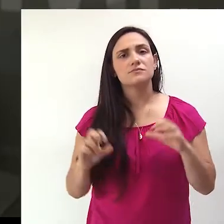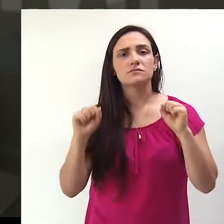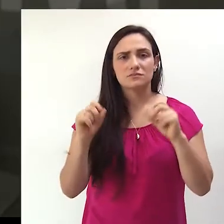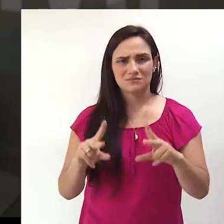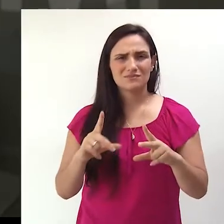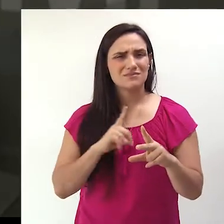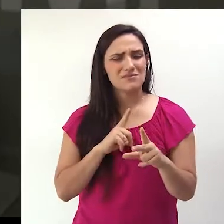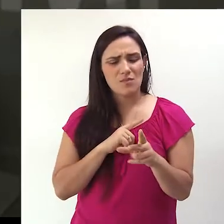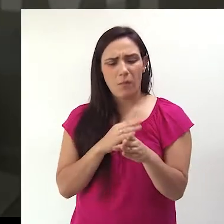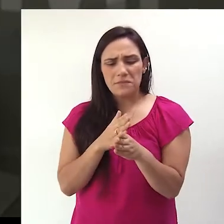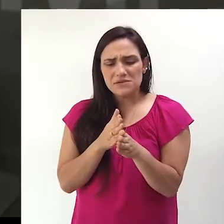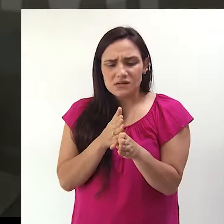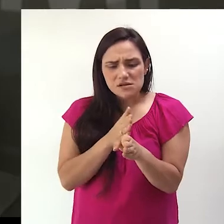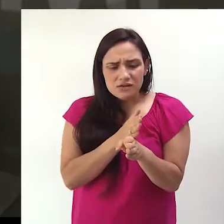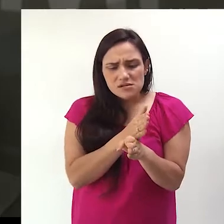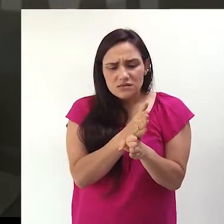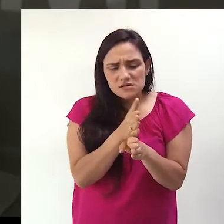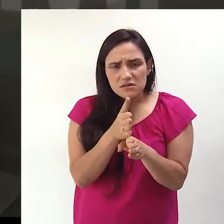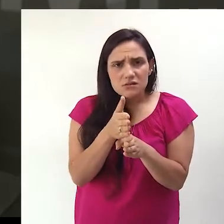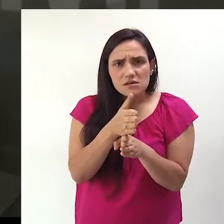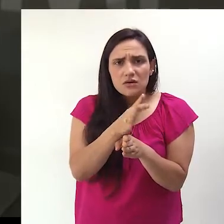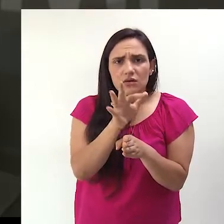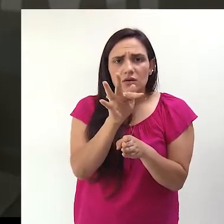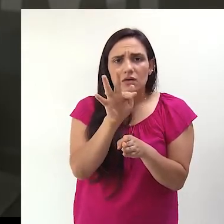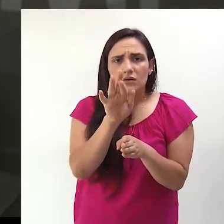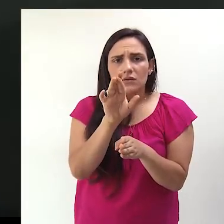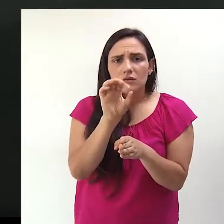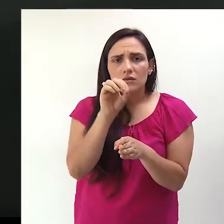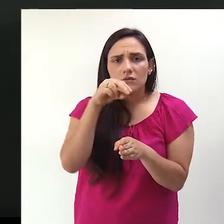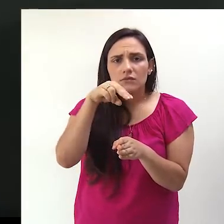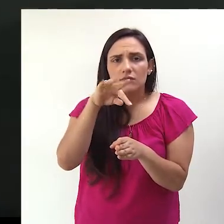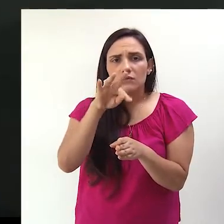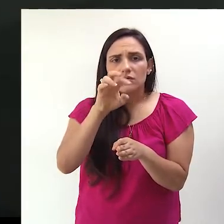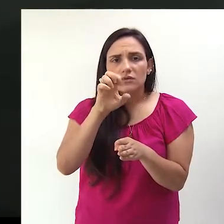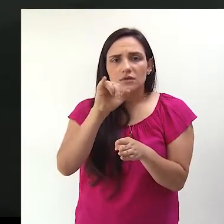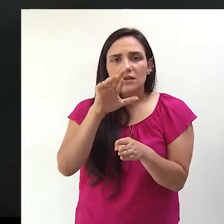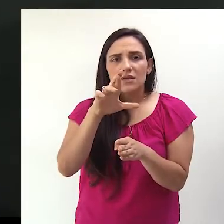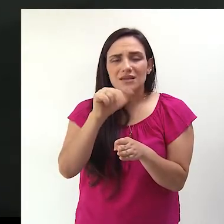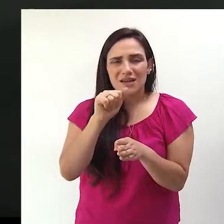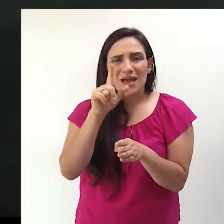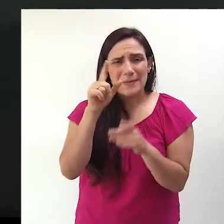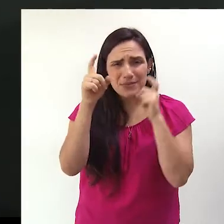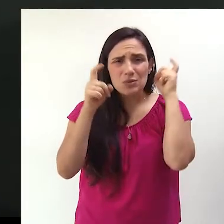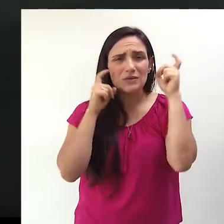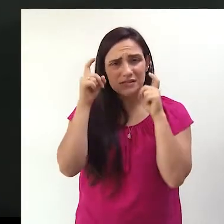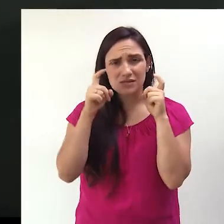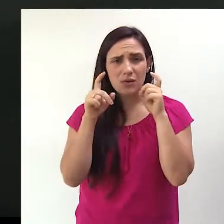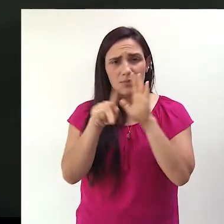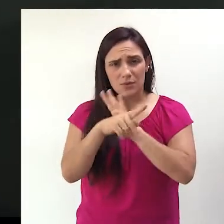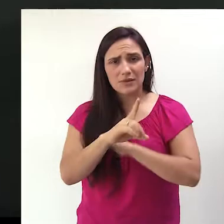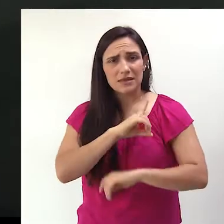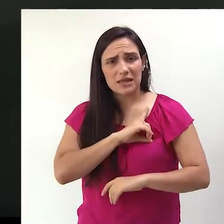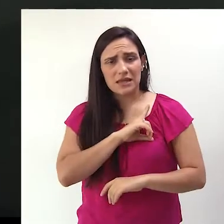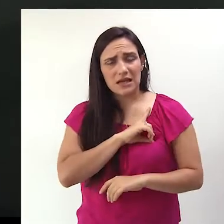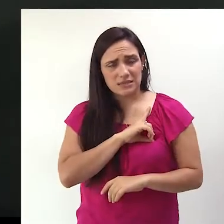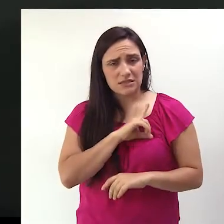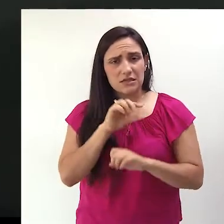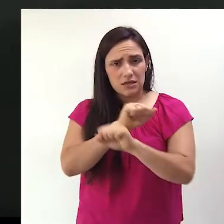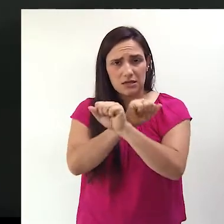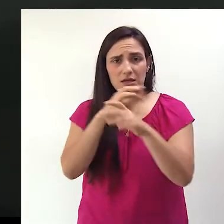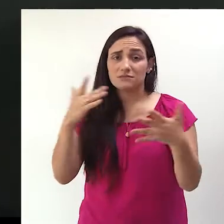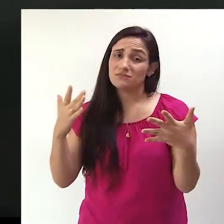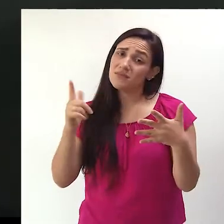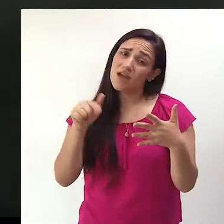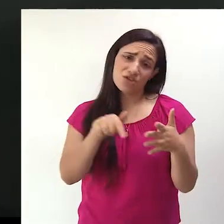de fronteira que a gente tem é uma preocupação da Deleagro? É uma preocupação das forças de segurança de modo geral, né? Então,